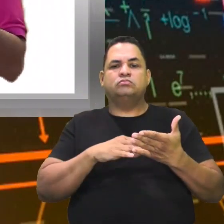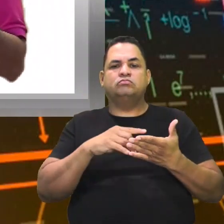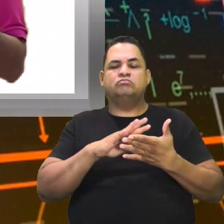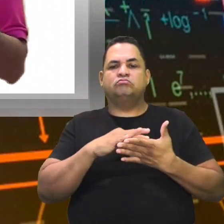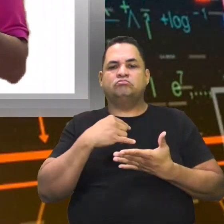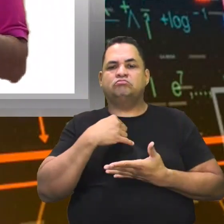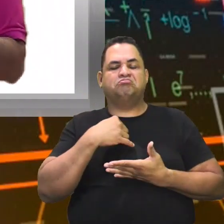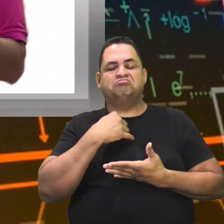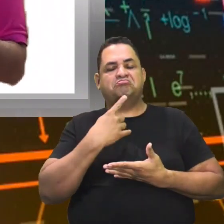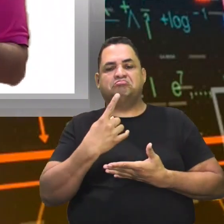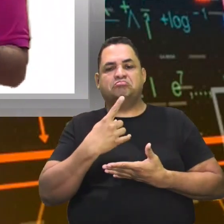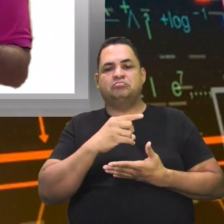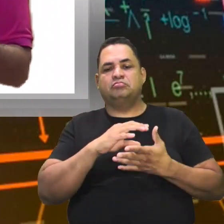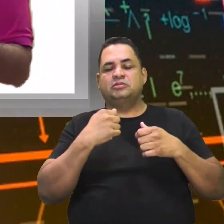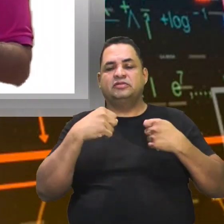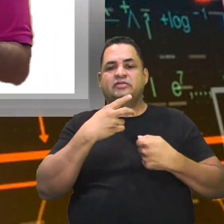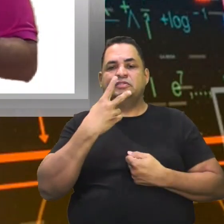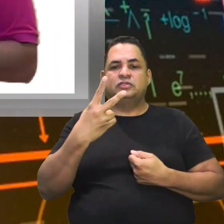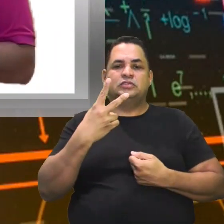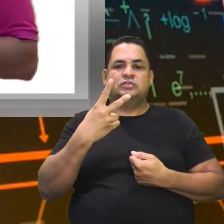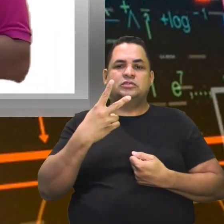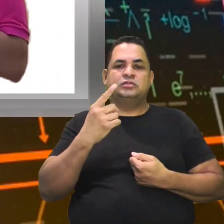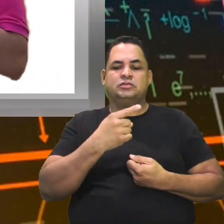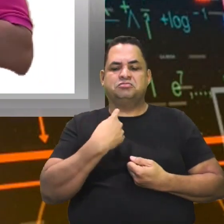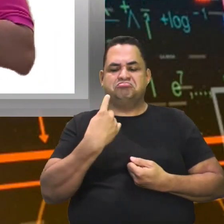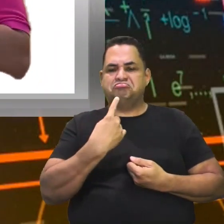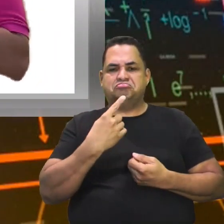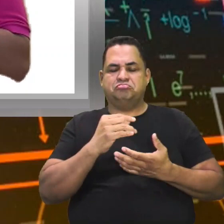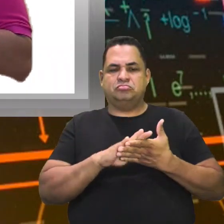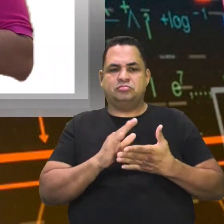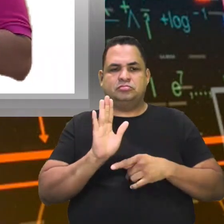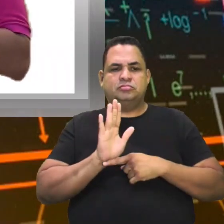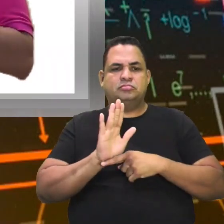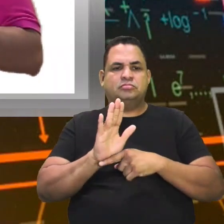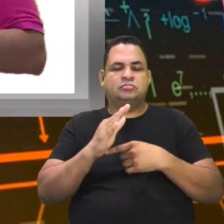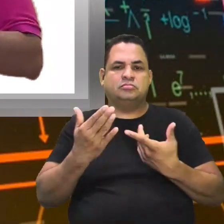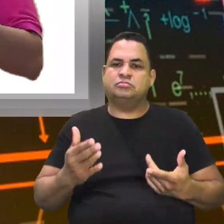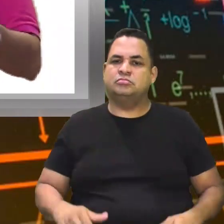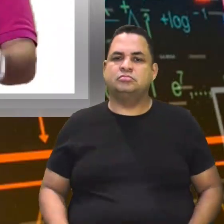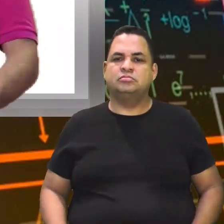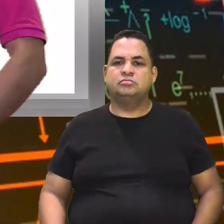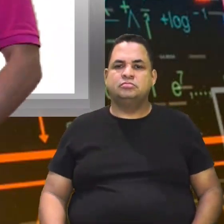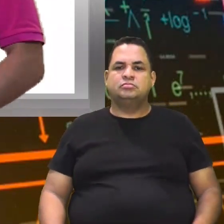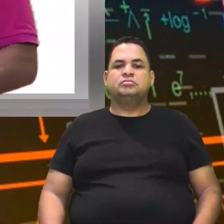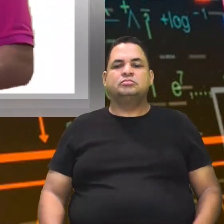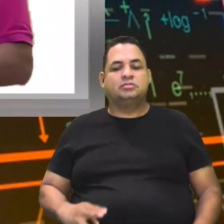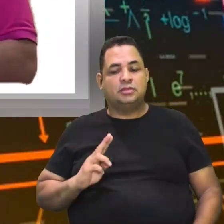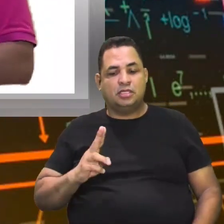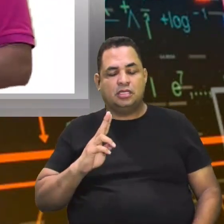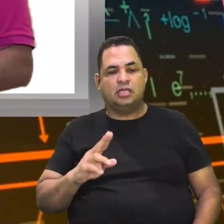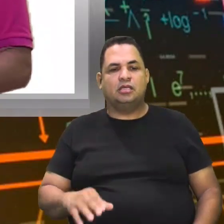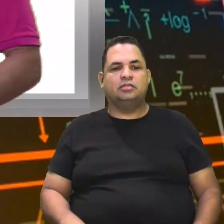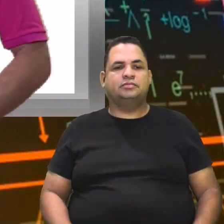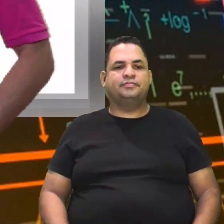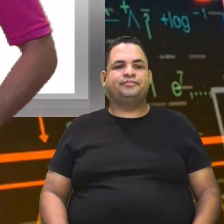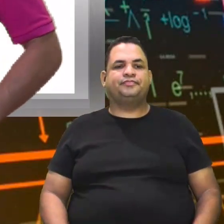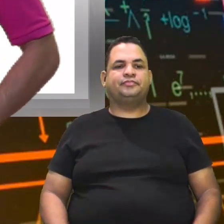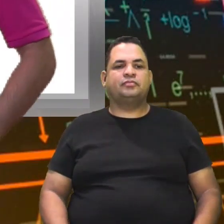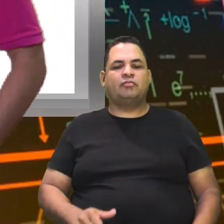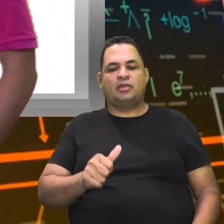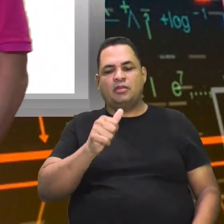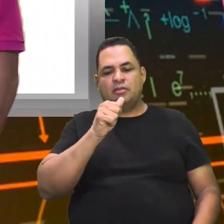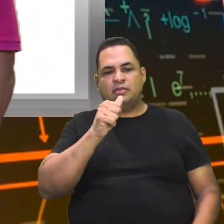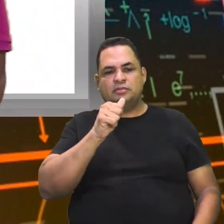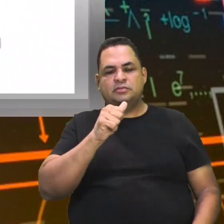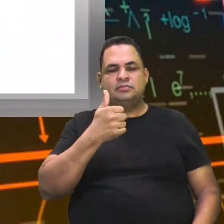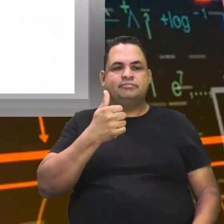não vai ser só o suficiente, você vai querer fazer duas. Sozinho, ninguém vai mandar fazer duas. Né? Mas isso vai com o tempo, isso é gradativo. É igual beber água,